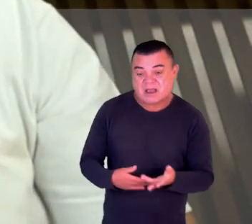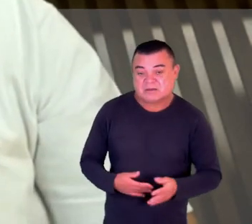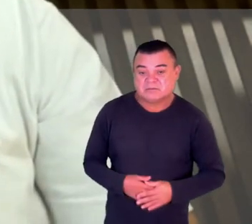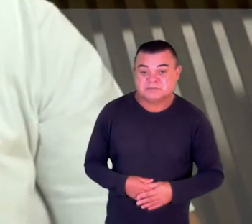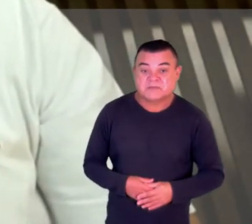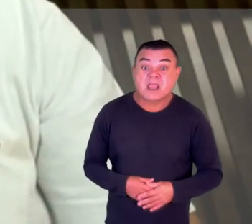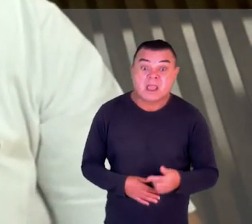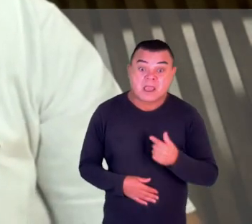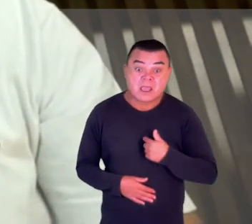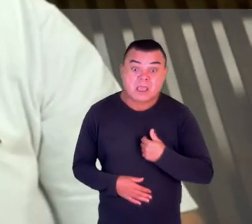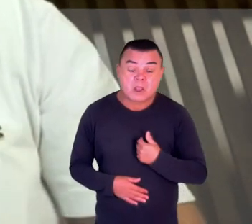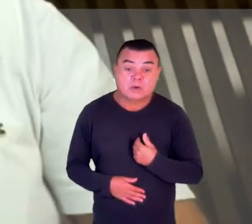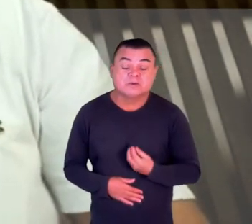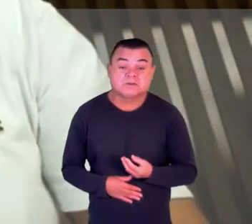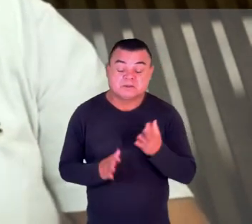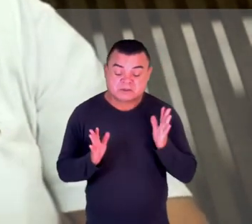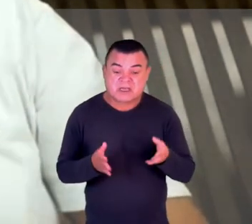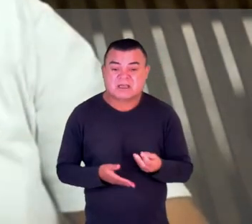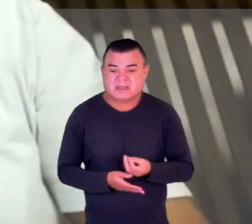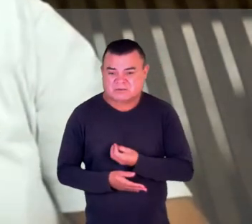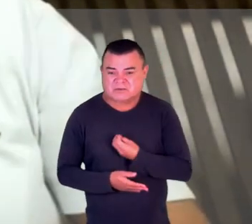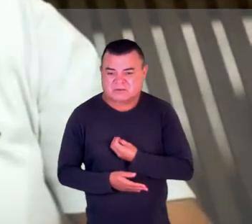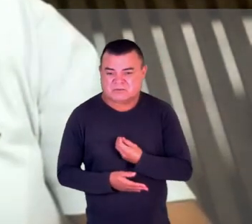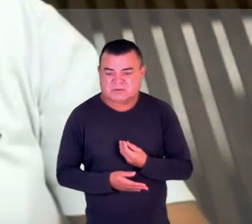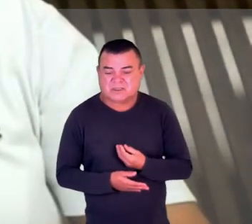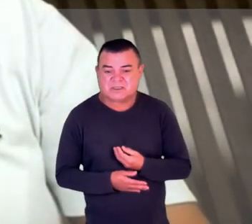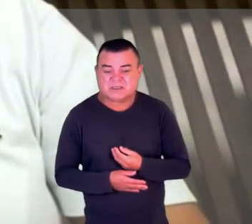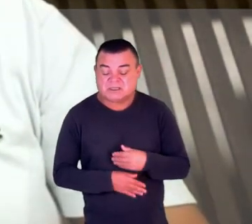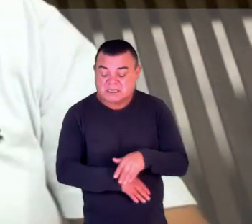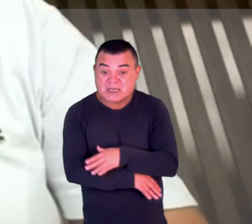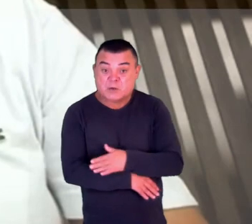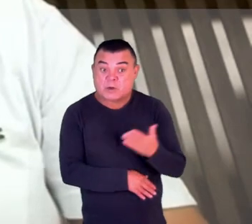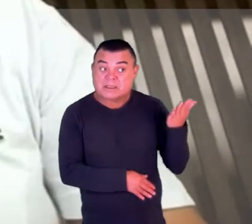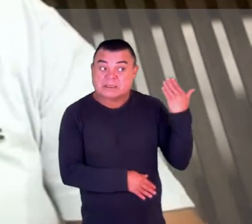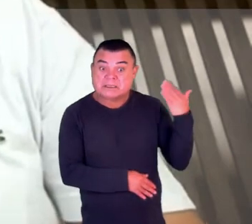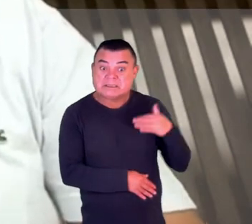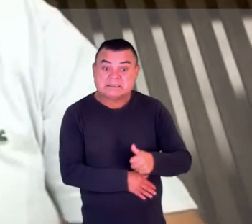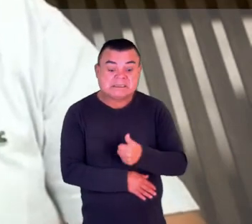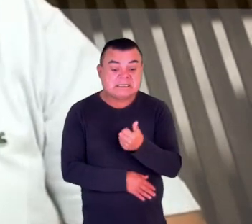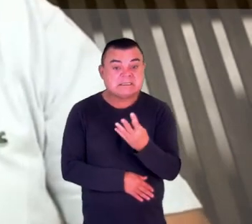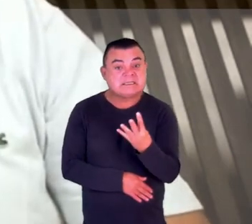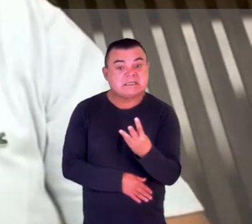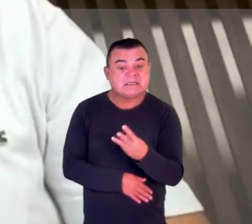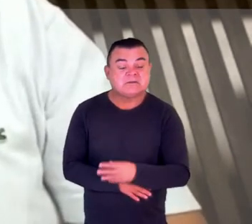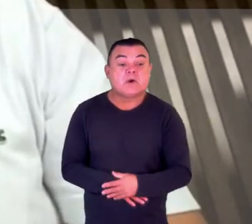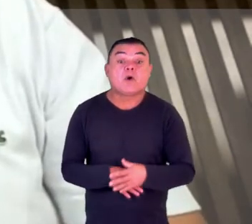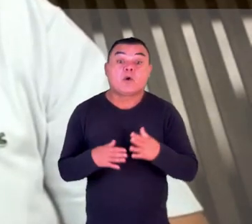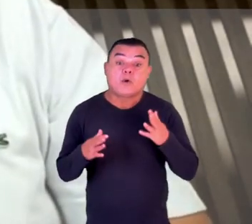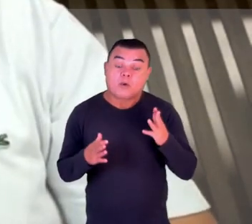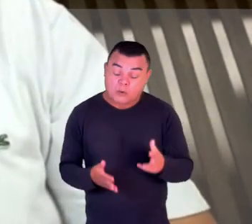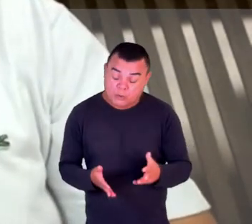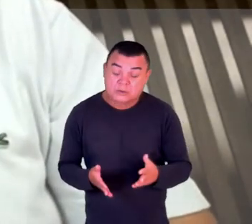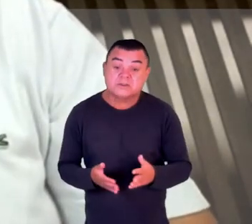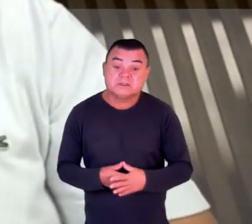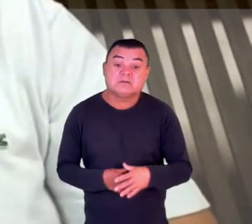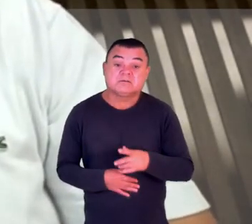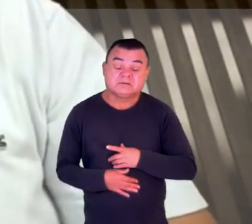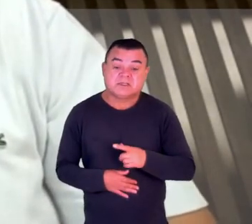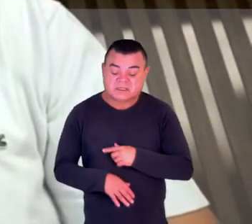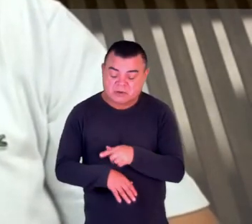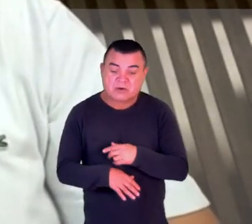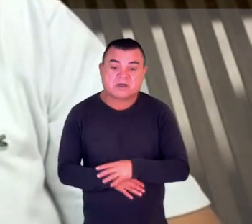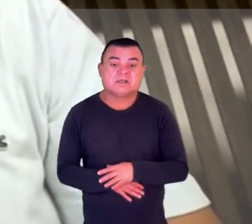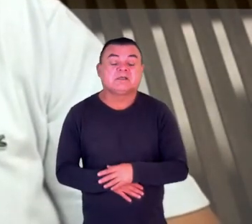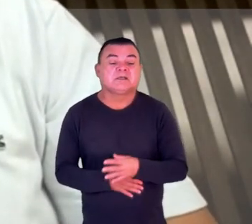rua eu tô fora da rua já tem uns 15 anos e hoje eu tenho um horário de tomar café de almoçar e eh e de jantar